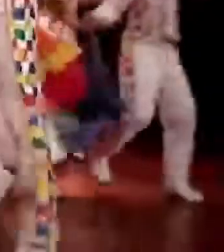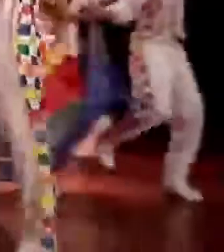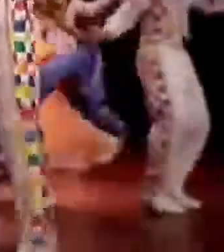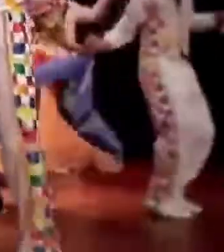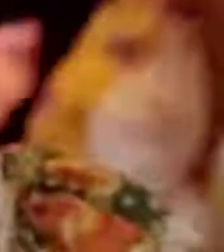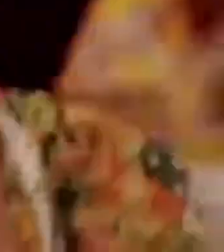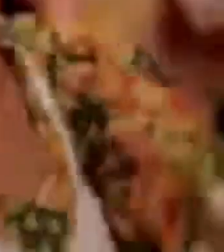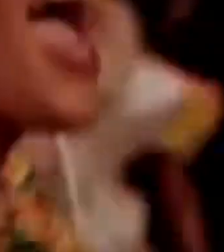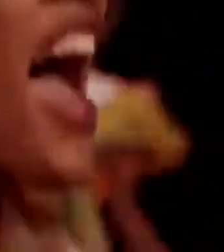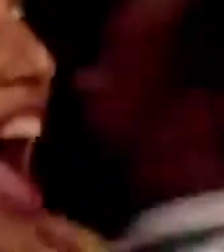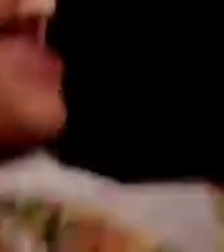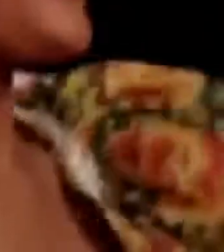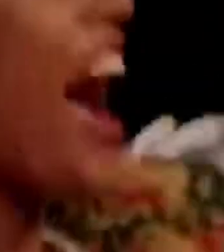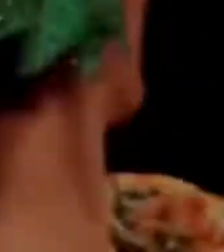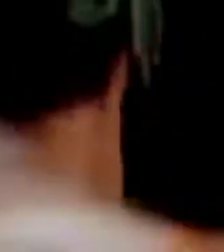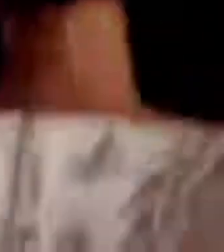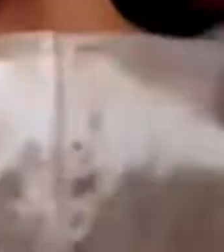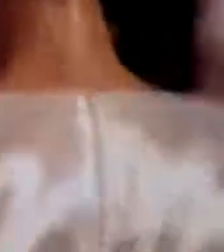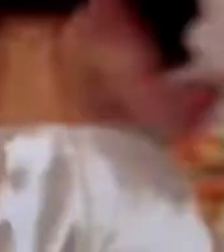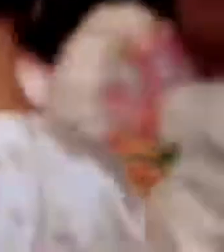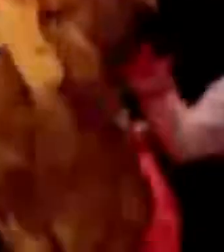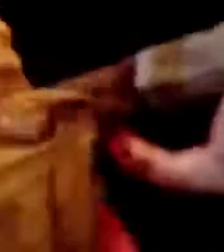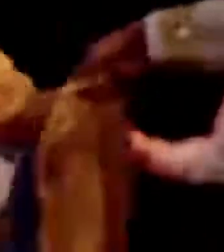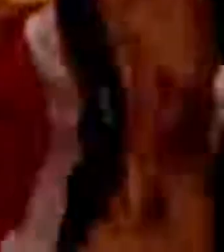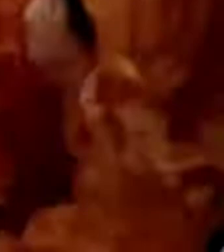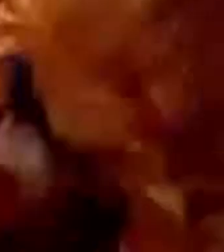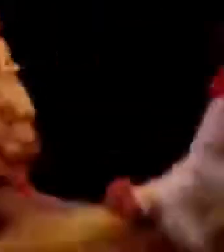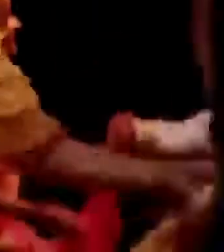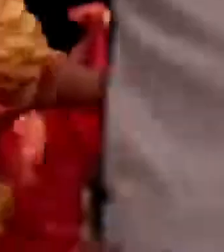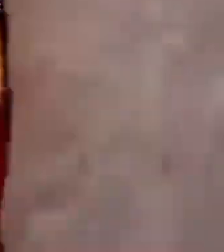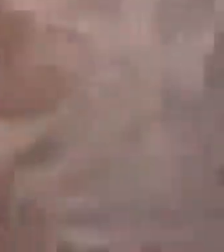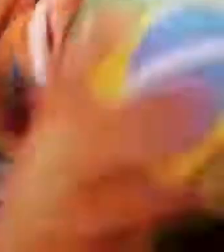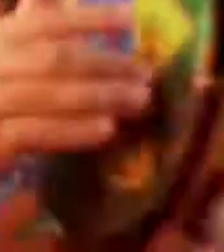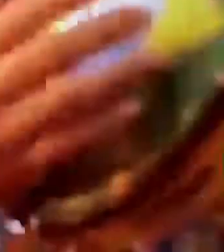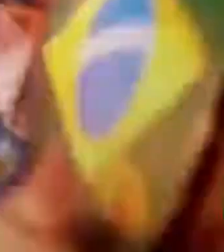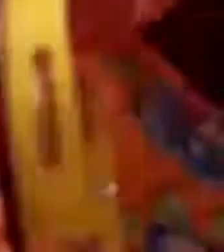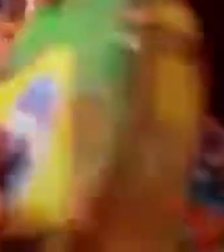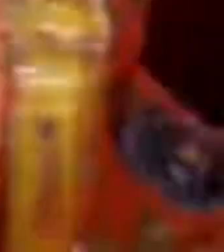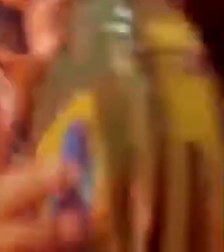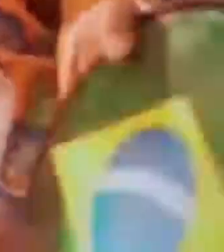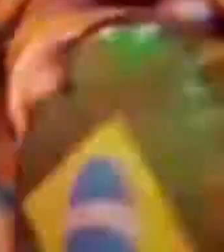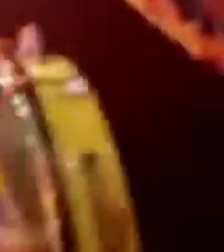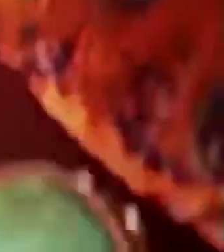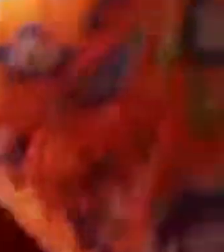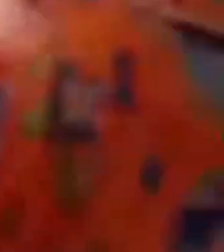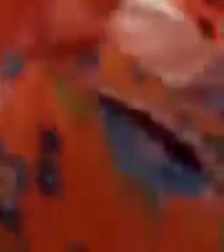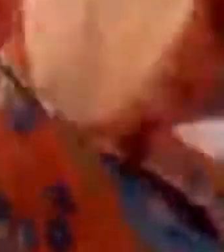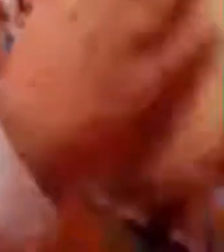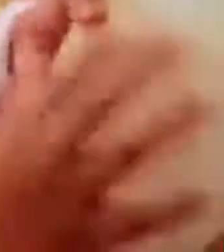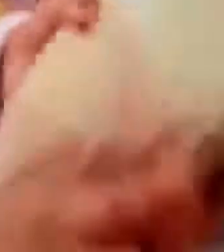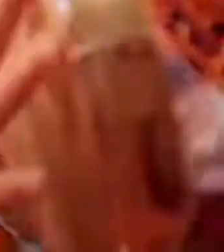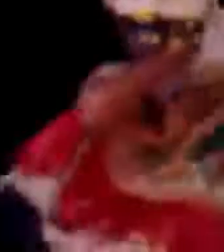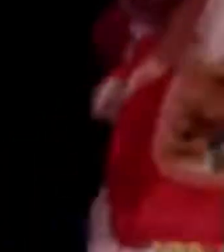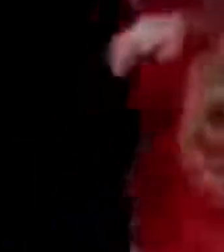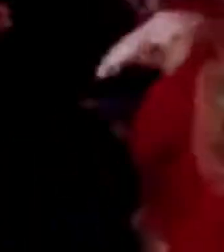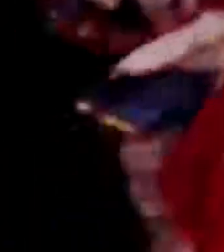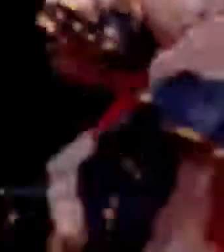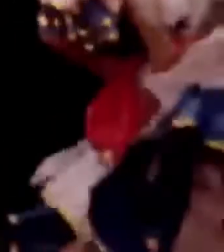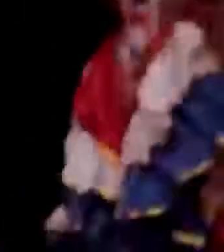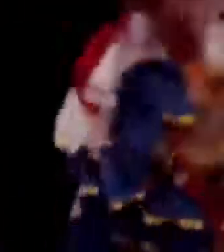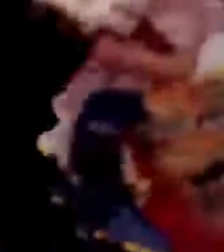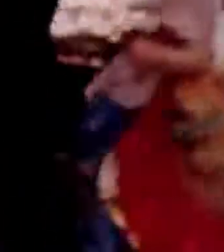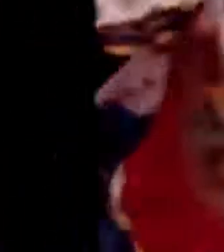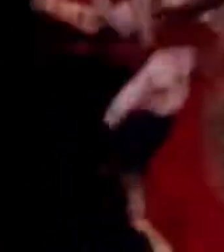siricora miúda, três com siricora miudinha, três com siricora miúda. Vem muita gente, gente